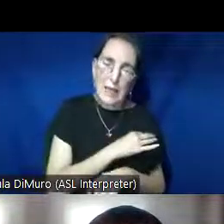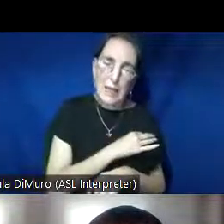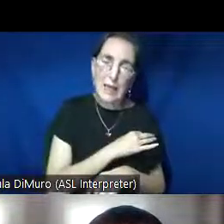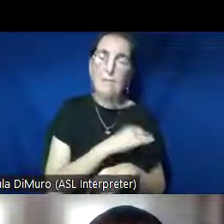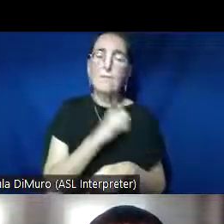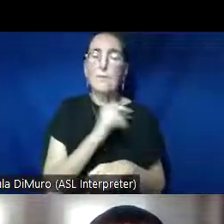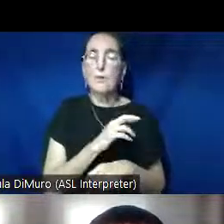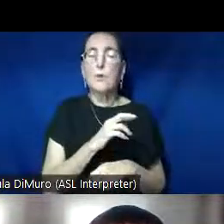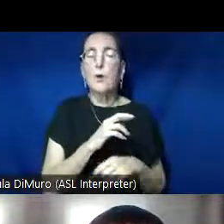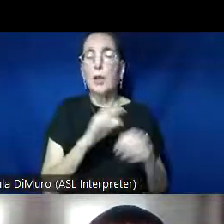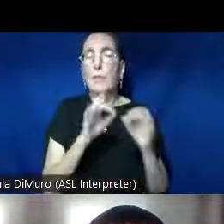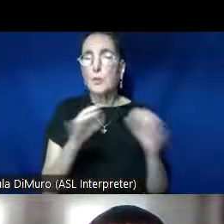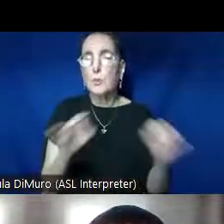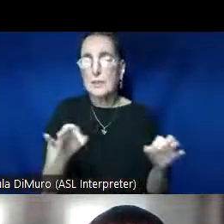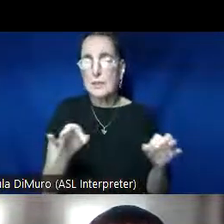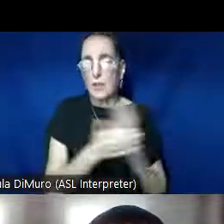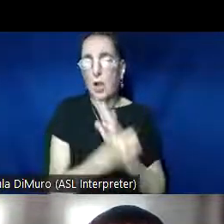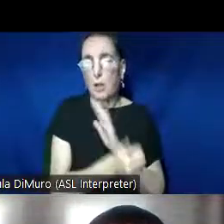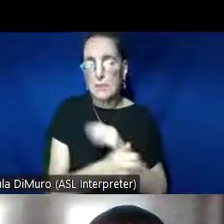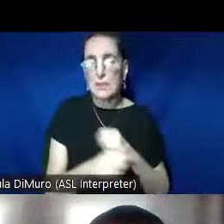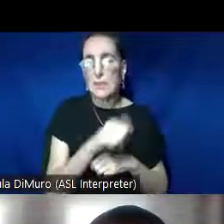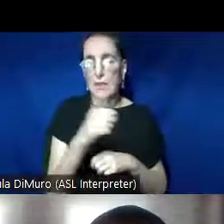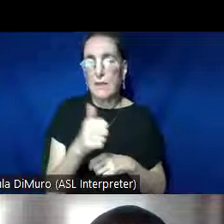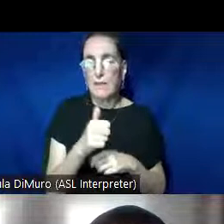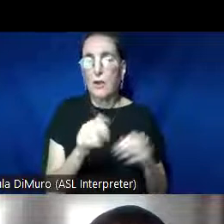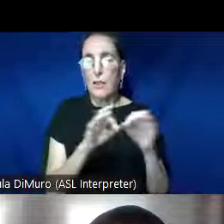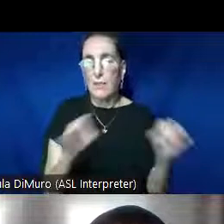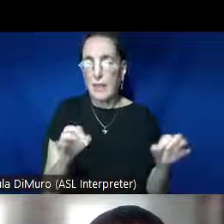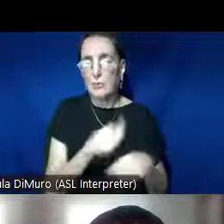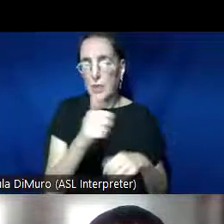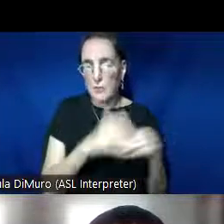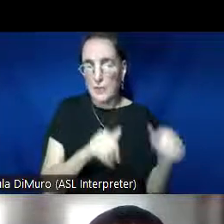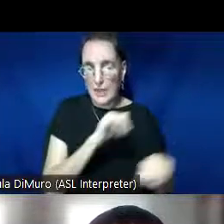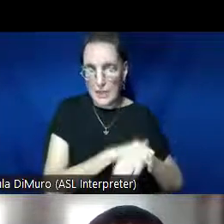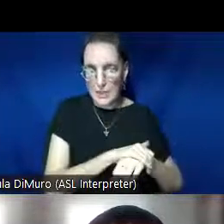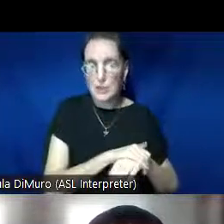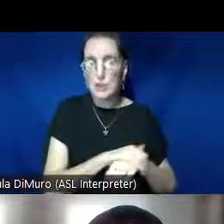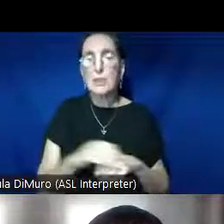Então, utiliza funcionários competentes em outras línguas,